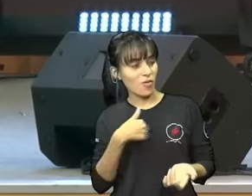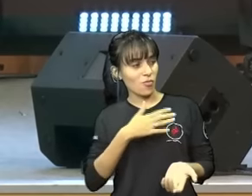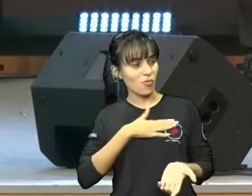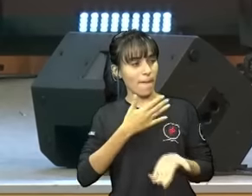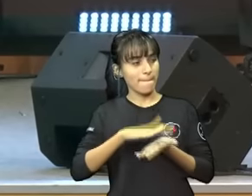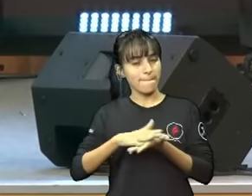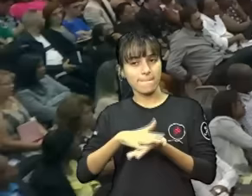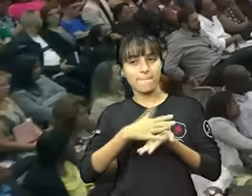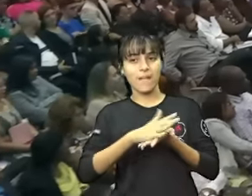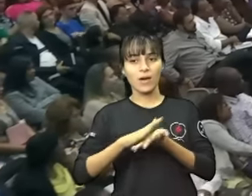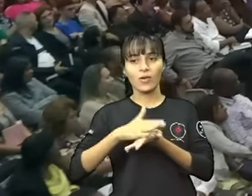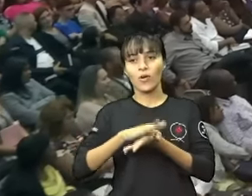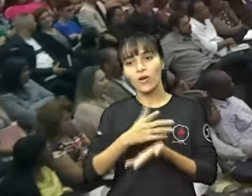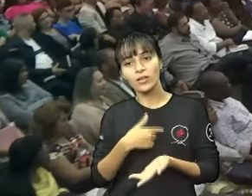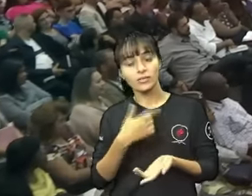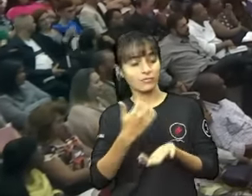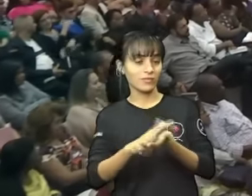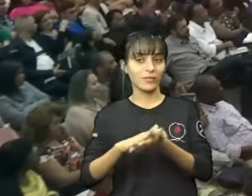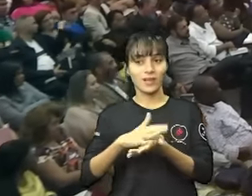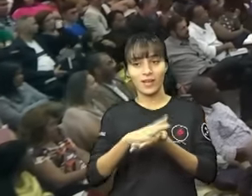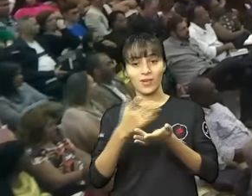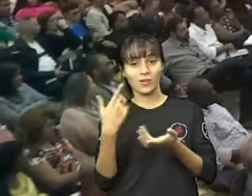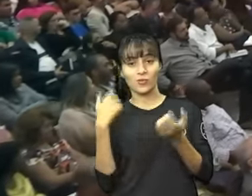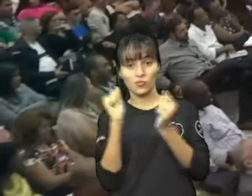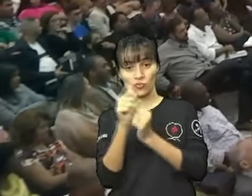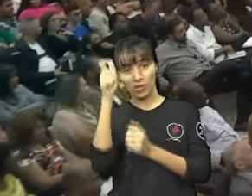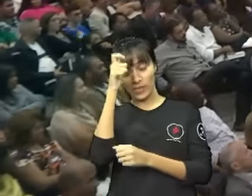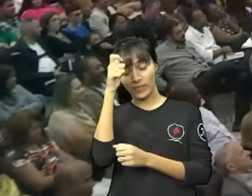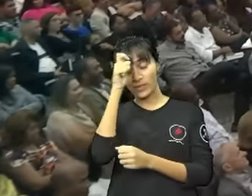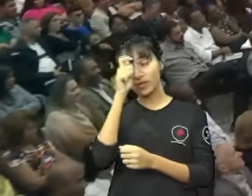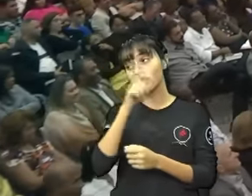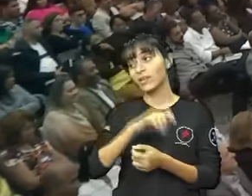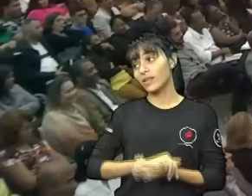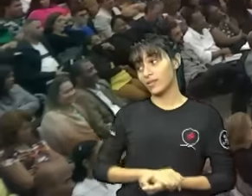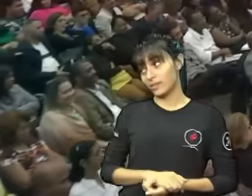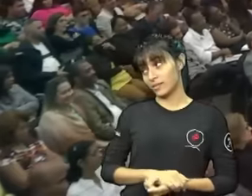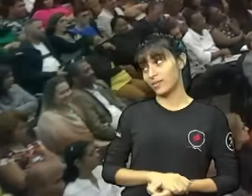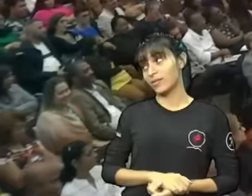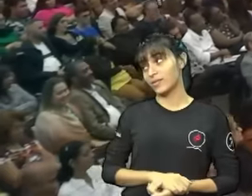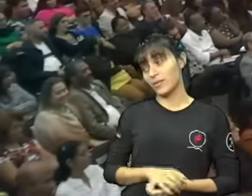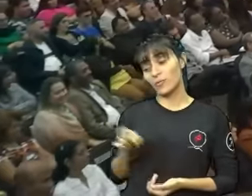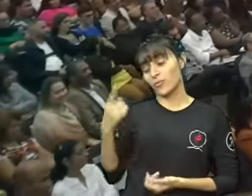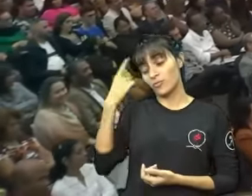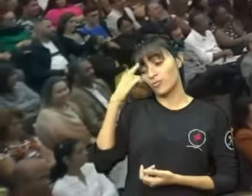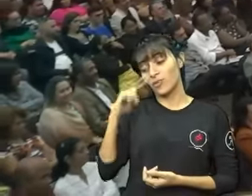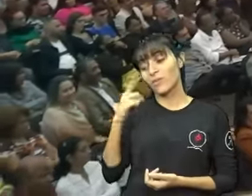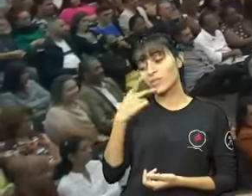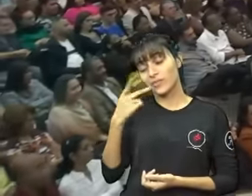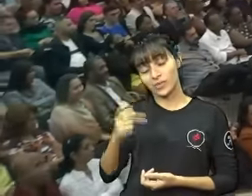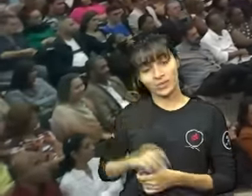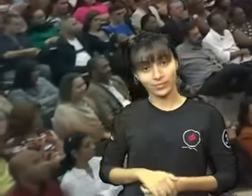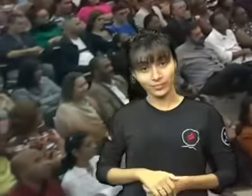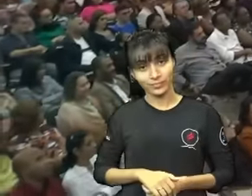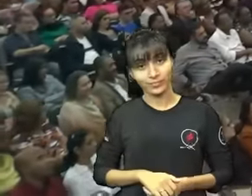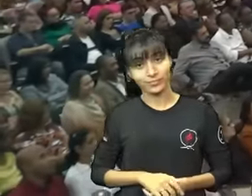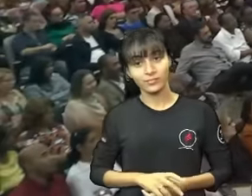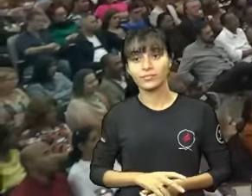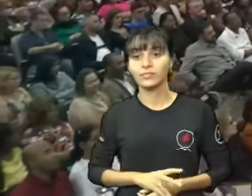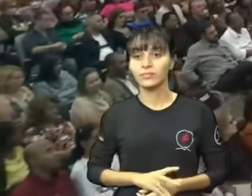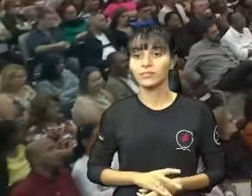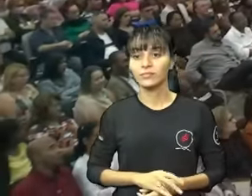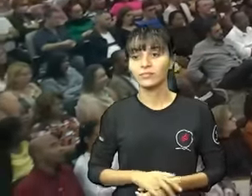pagode para fazer um pagode com os capeta lá eu falei é filho é que você não sabe que você tá falando